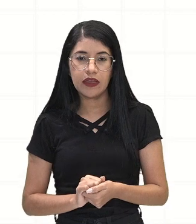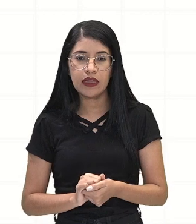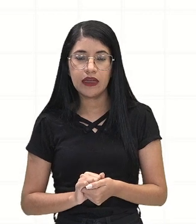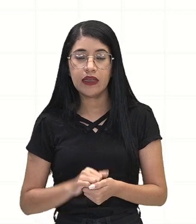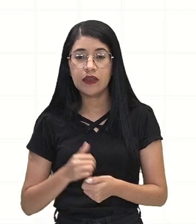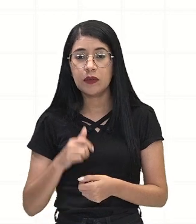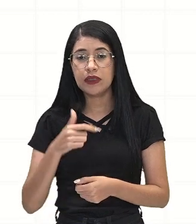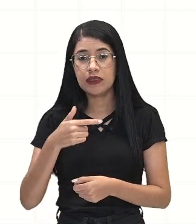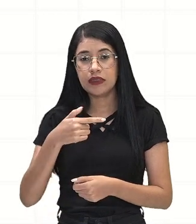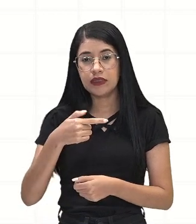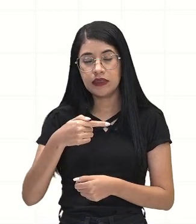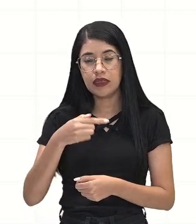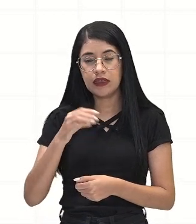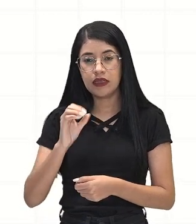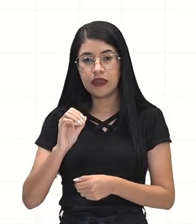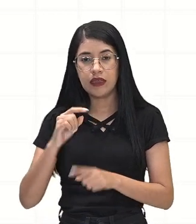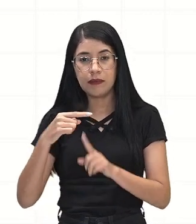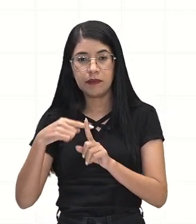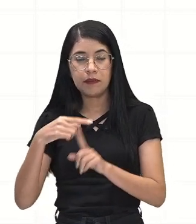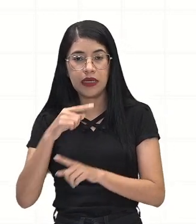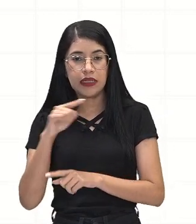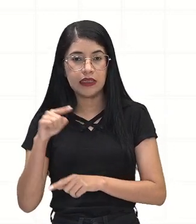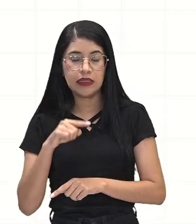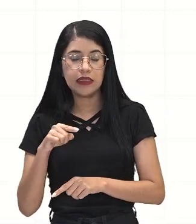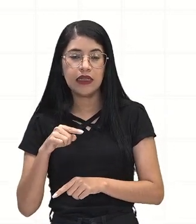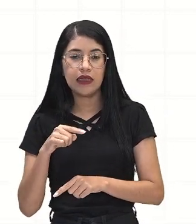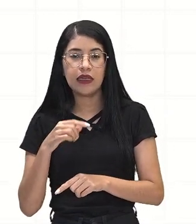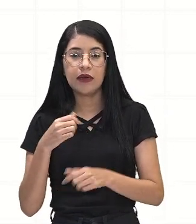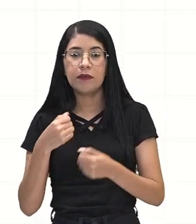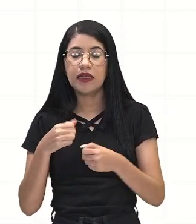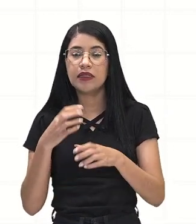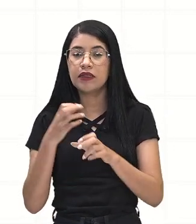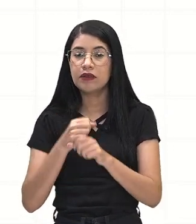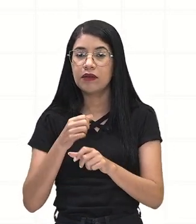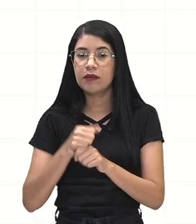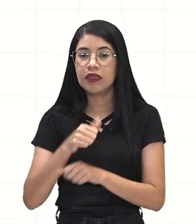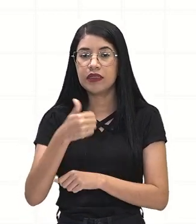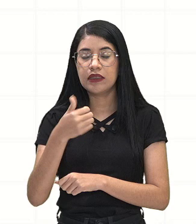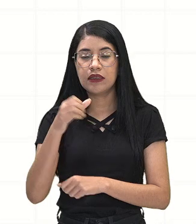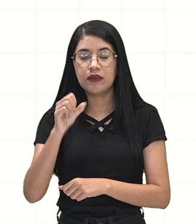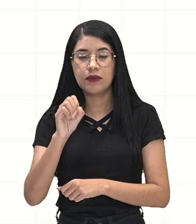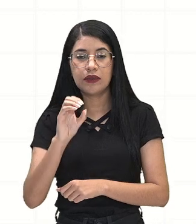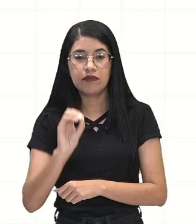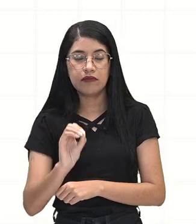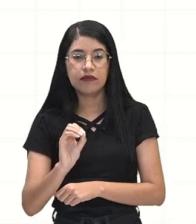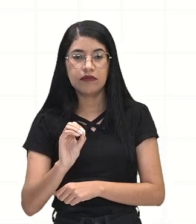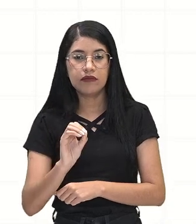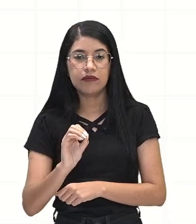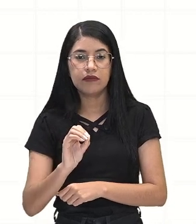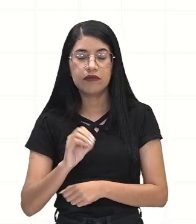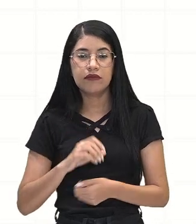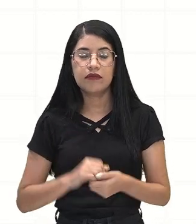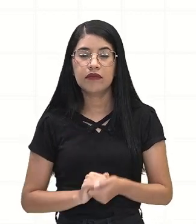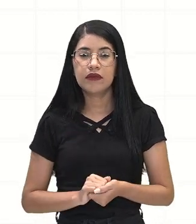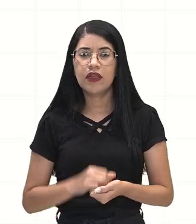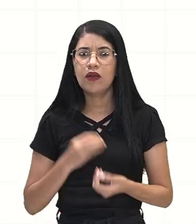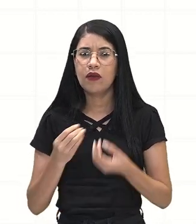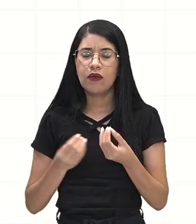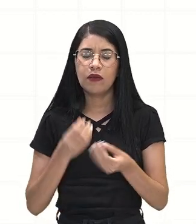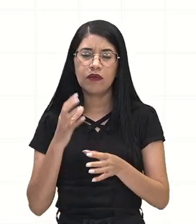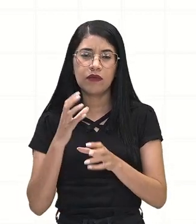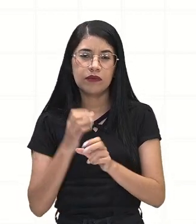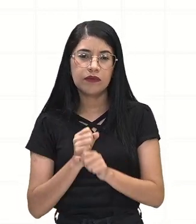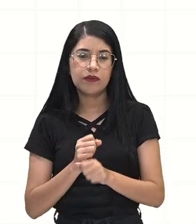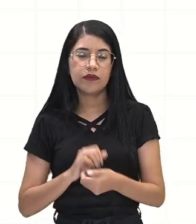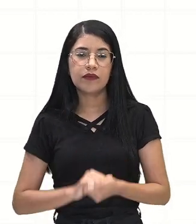mais 70 tem que ser igual a 180 graus. Então, o que é que eu vou fazer? Eu sei